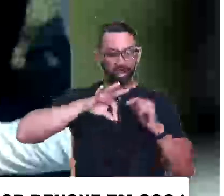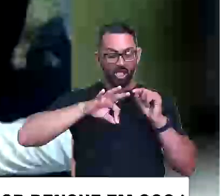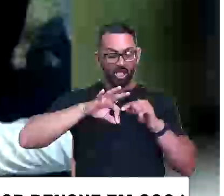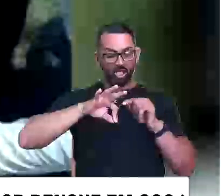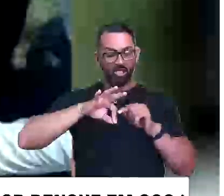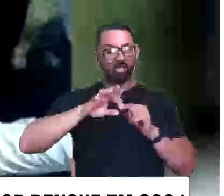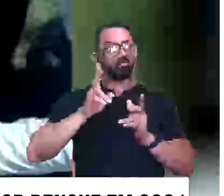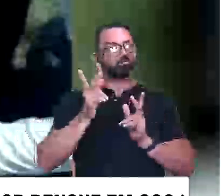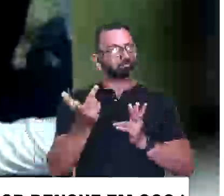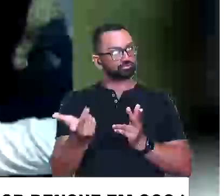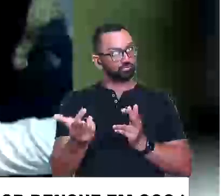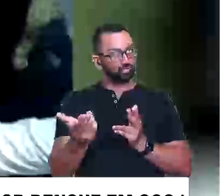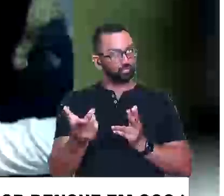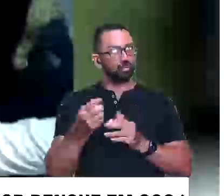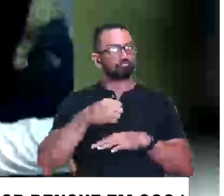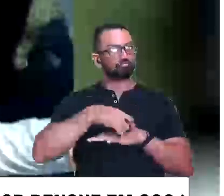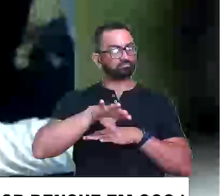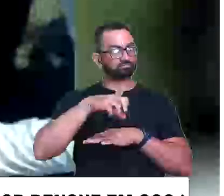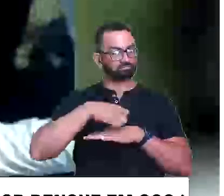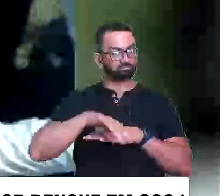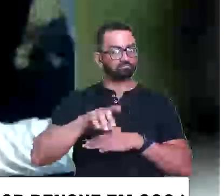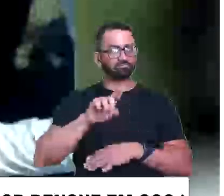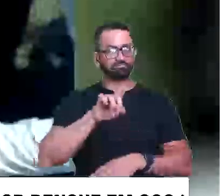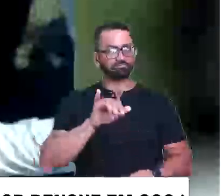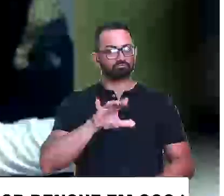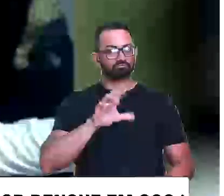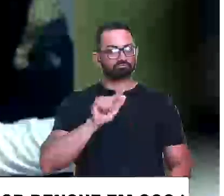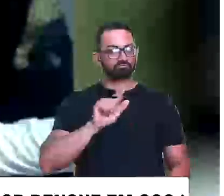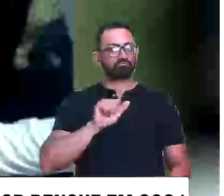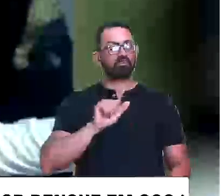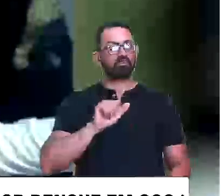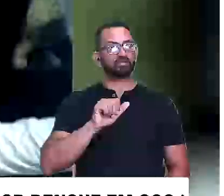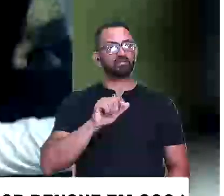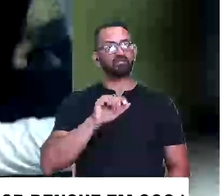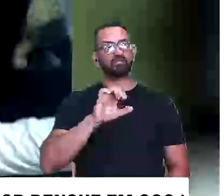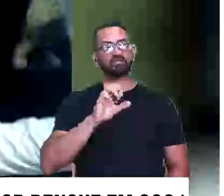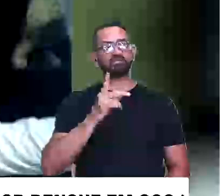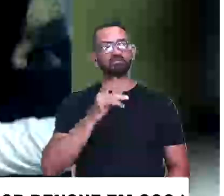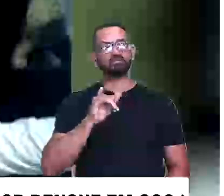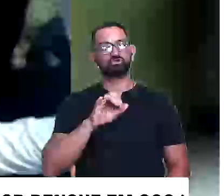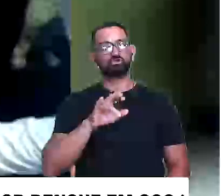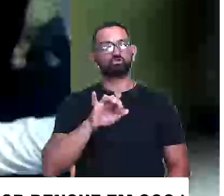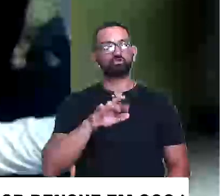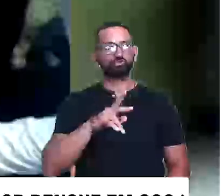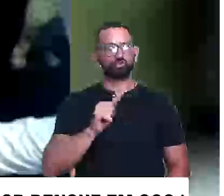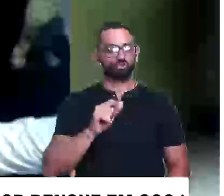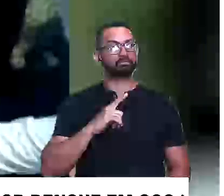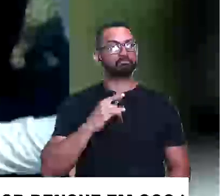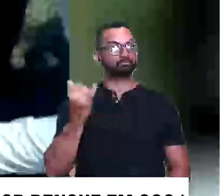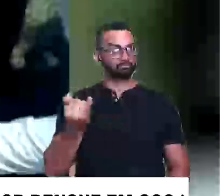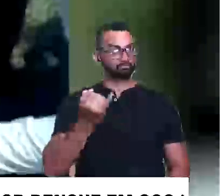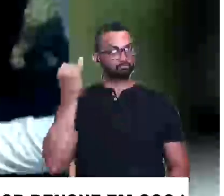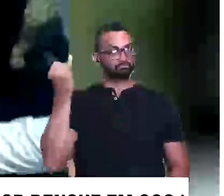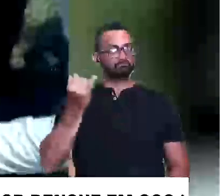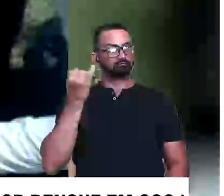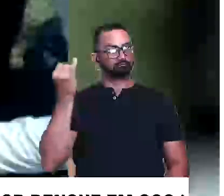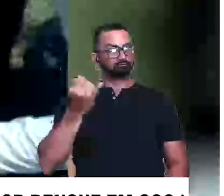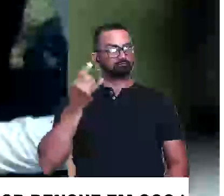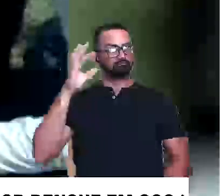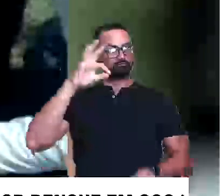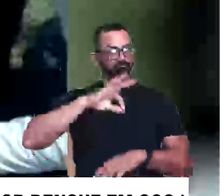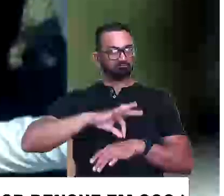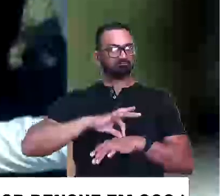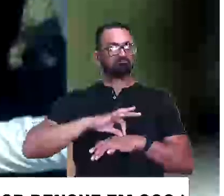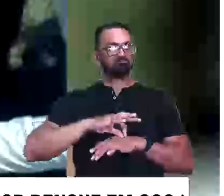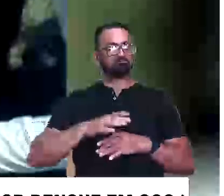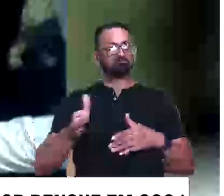a doença da dengue é o mesmo que transmite também o da Zika e o da chicungunha então cuidado tem que ser importante